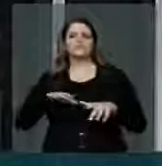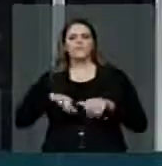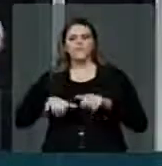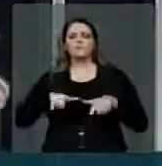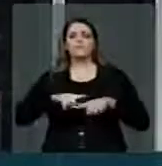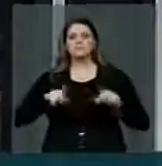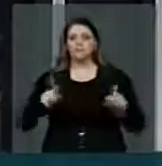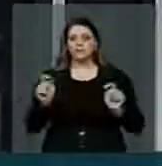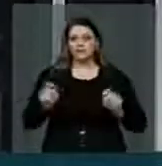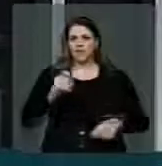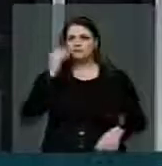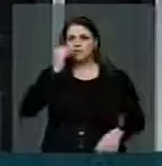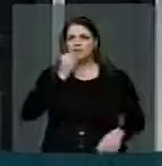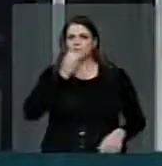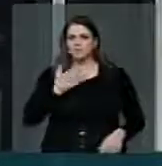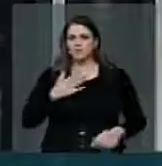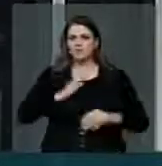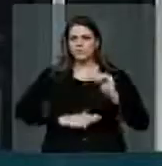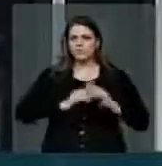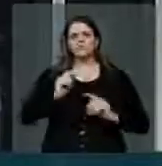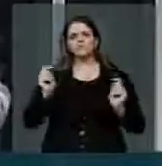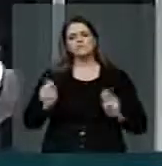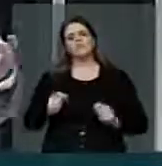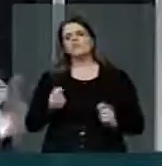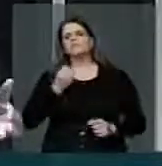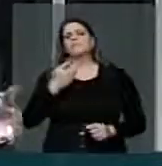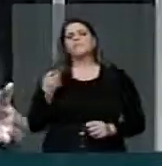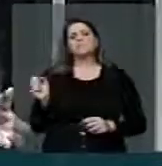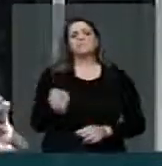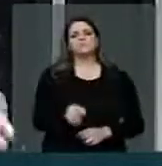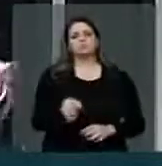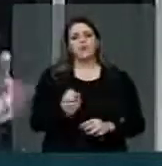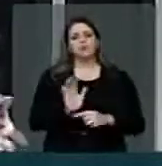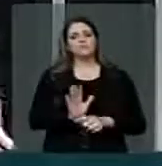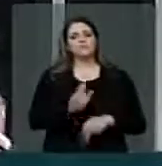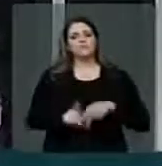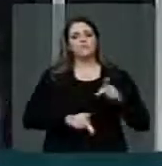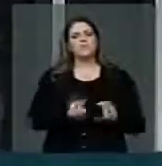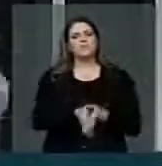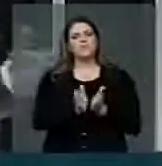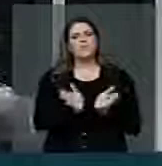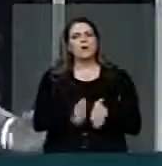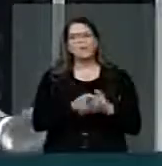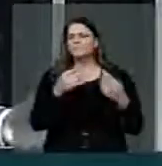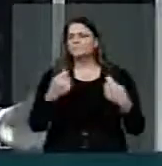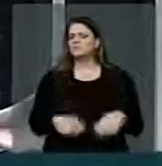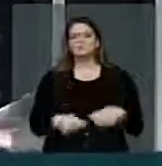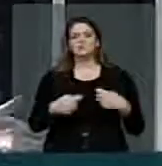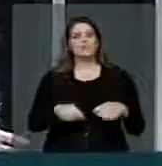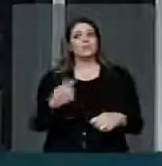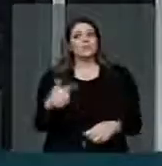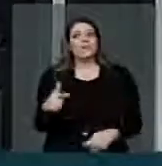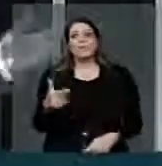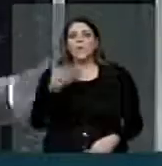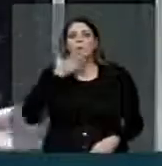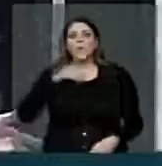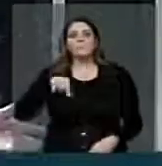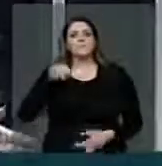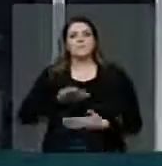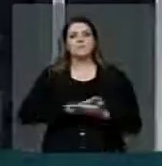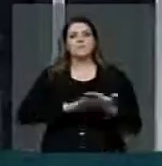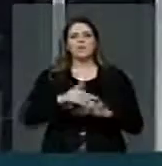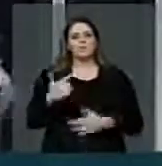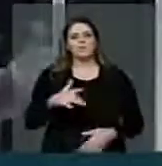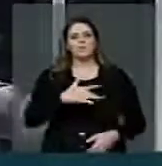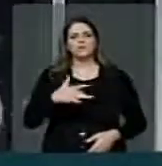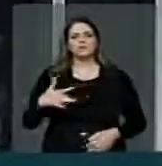tenham condições de atender a essa demanda dessa população pobre e carente, que não tem alternativa, que não tem um